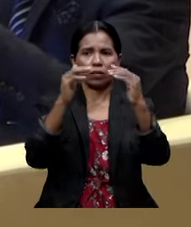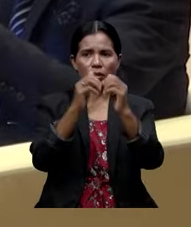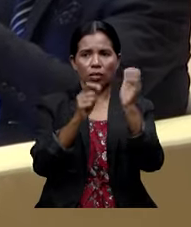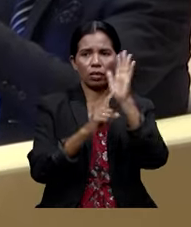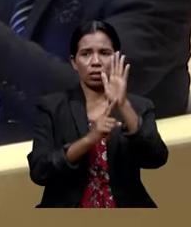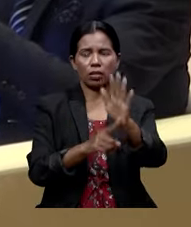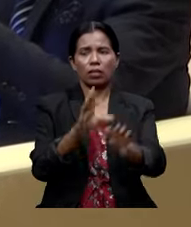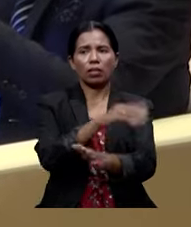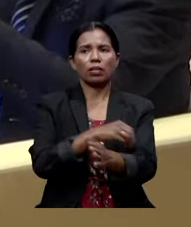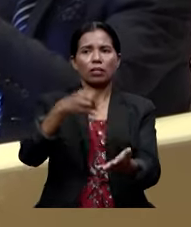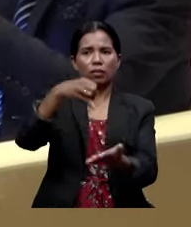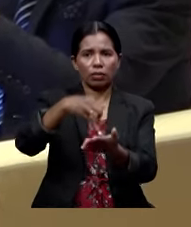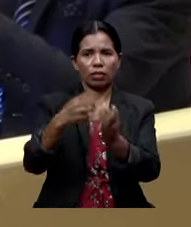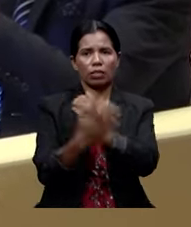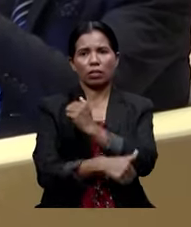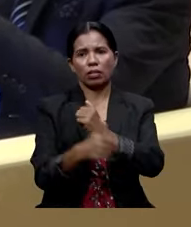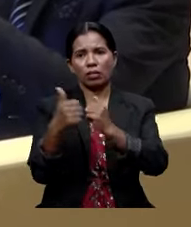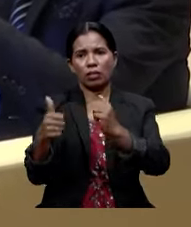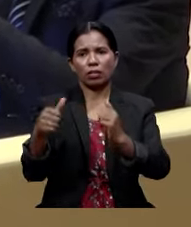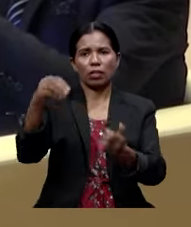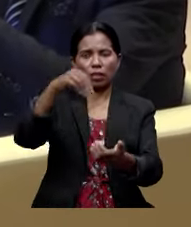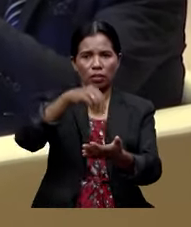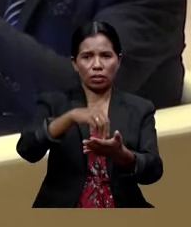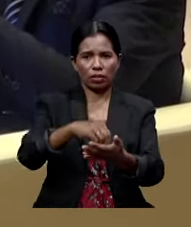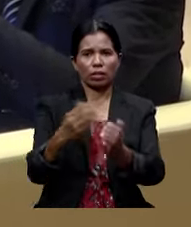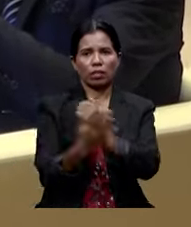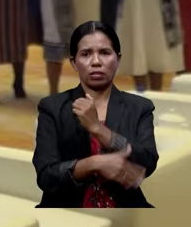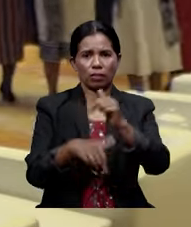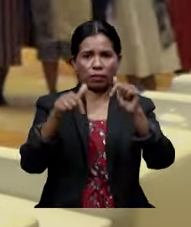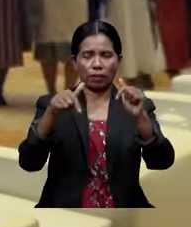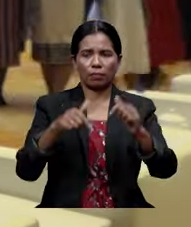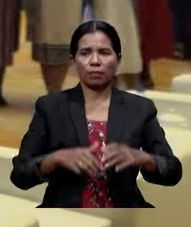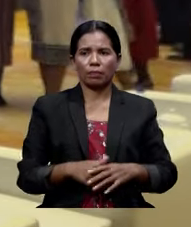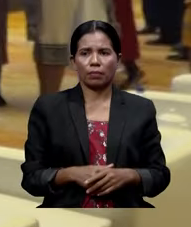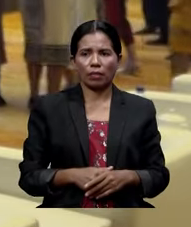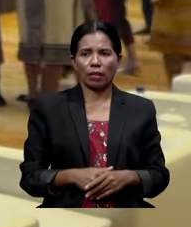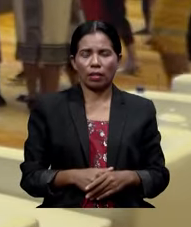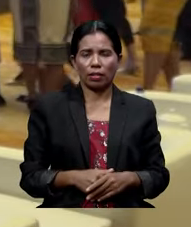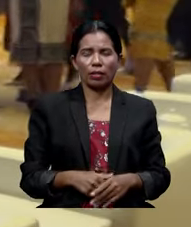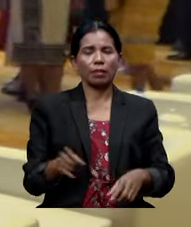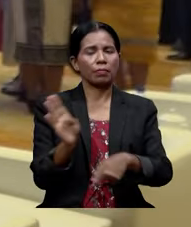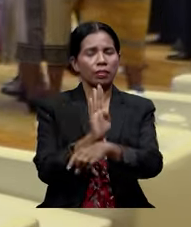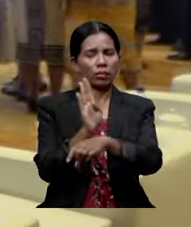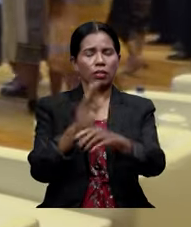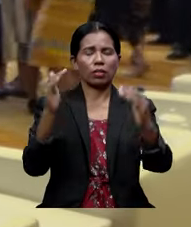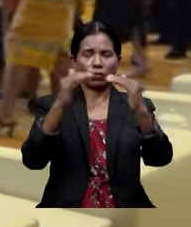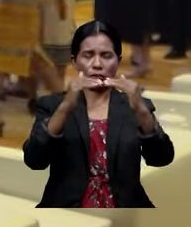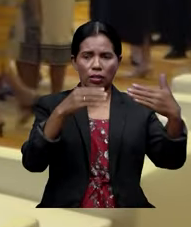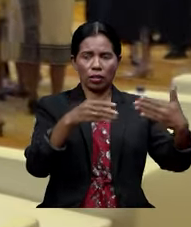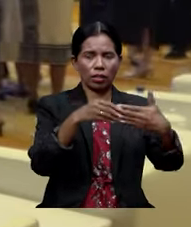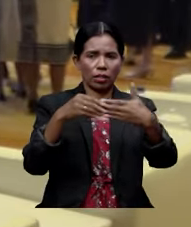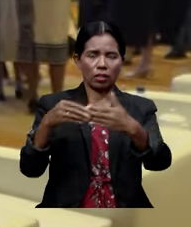atrai investidor estrangeiro Sira, ato investe e ha relaram. Business Forum Ne, forma ida, a